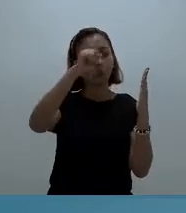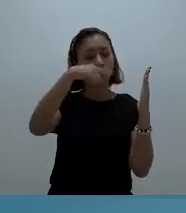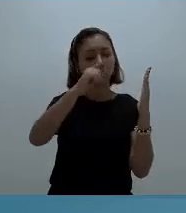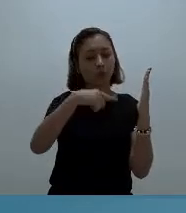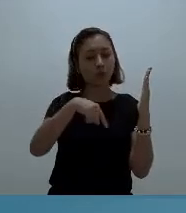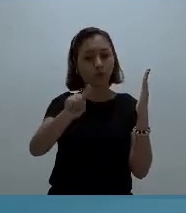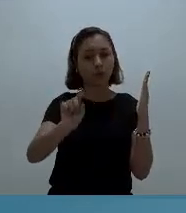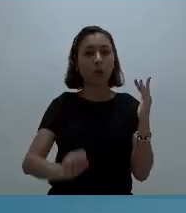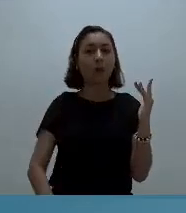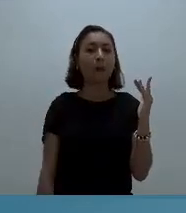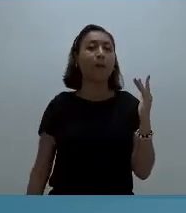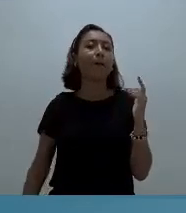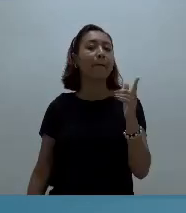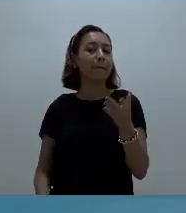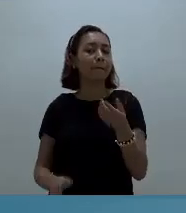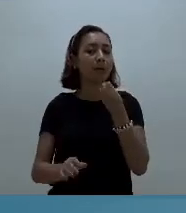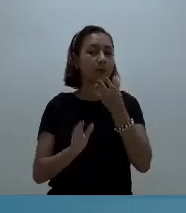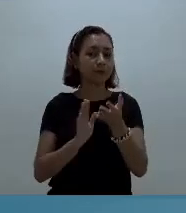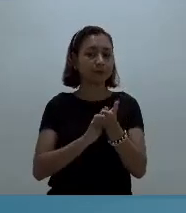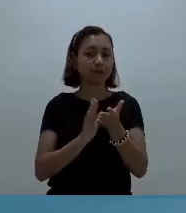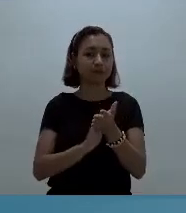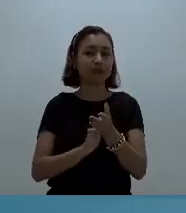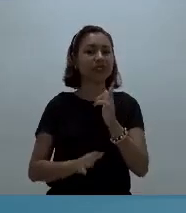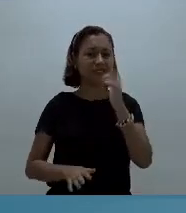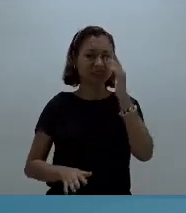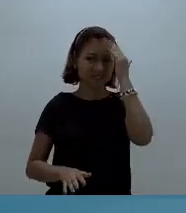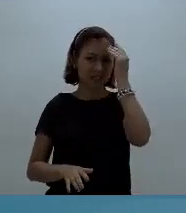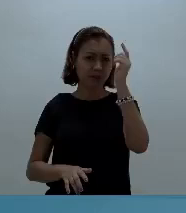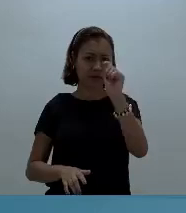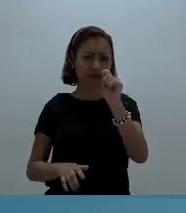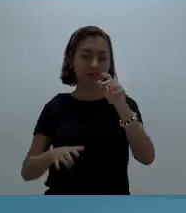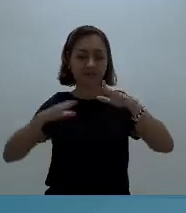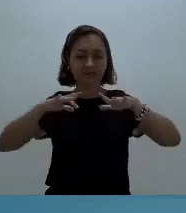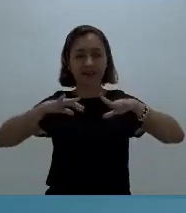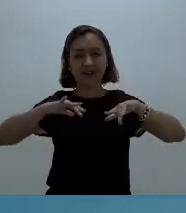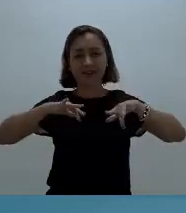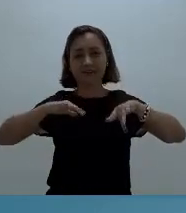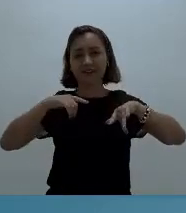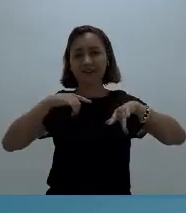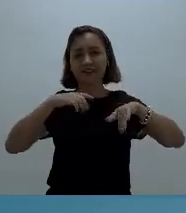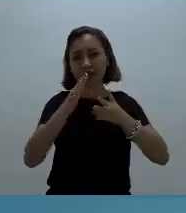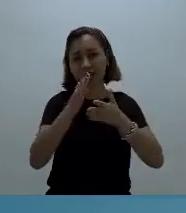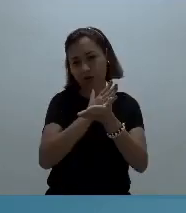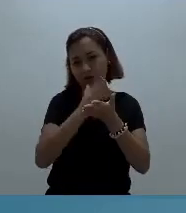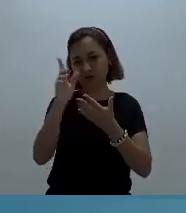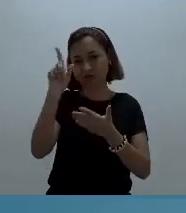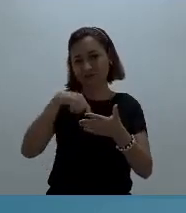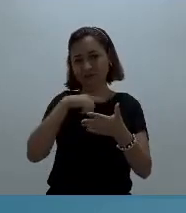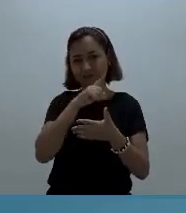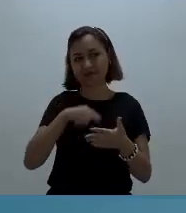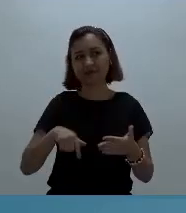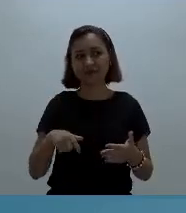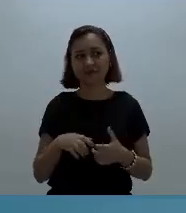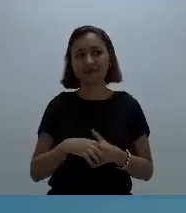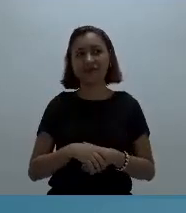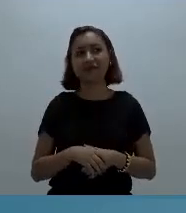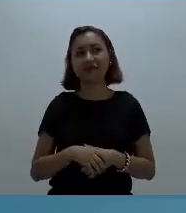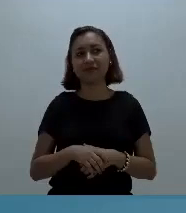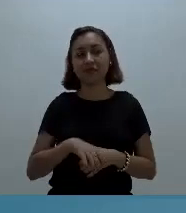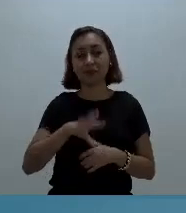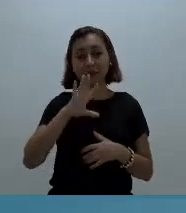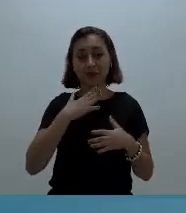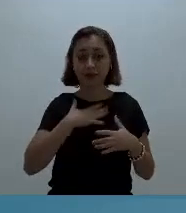férias foram suspensas para indenização posterior. e nós já estamos, até o final do ano que